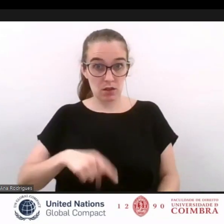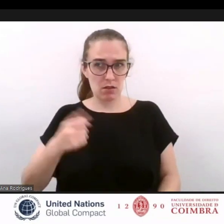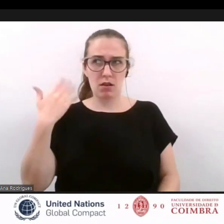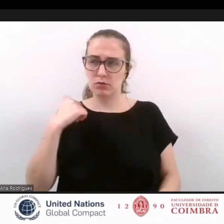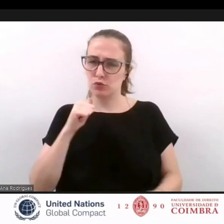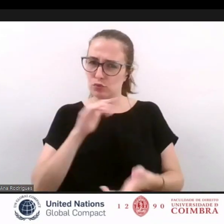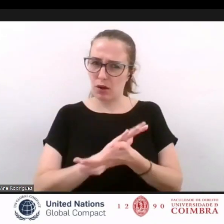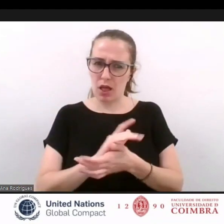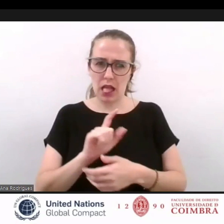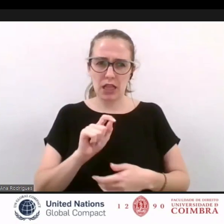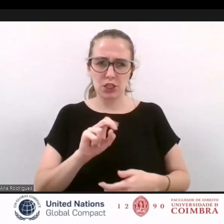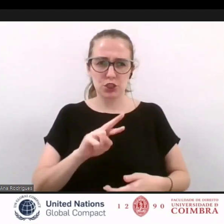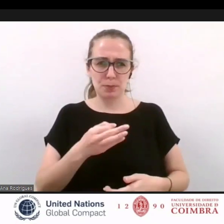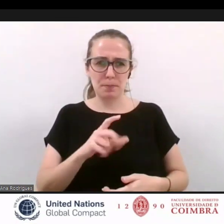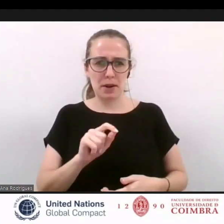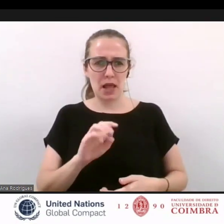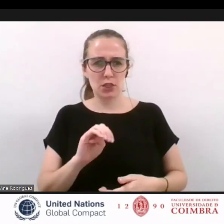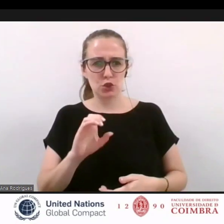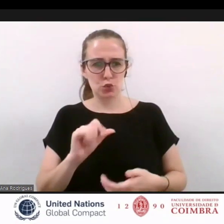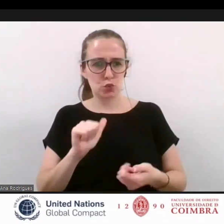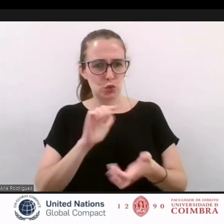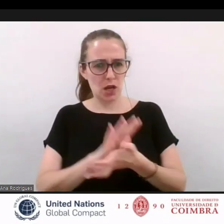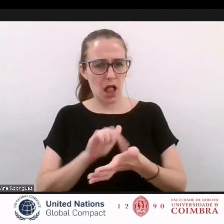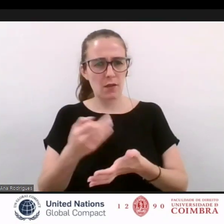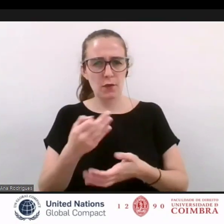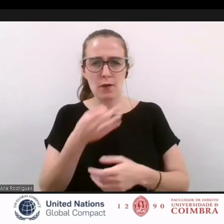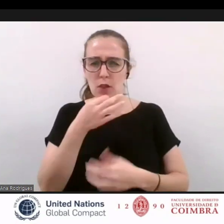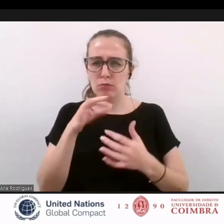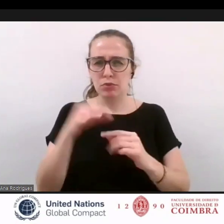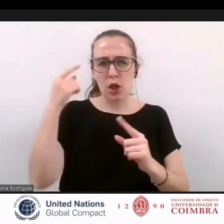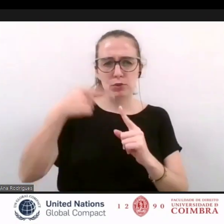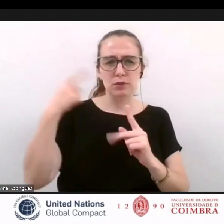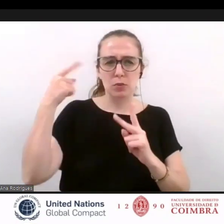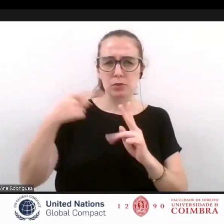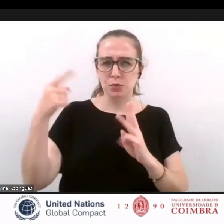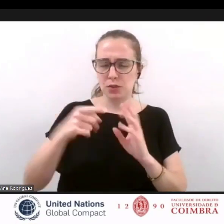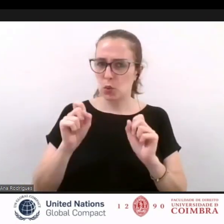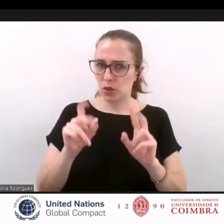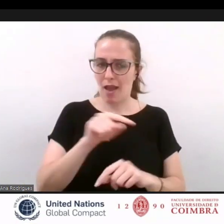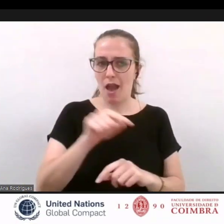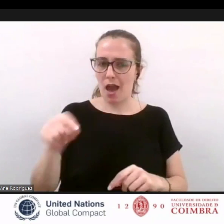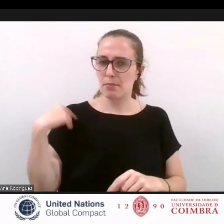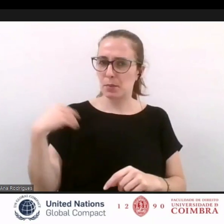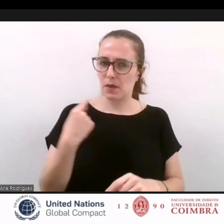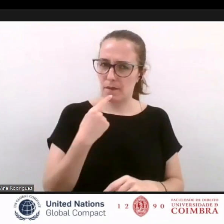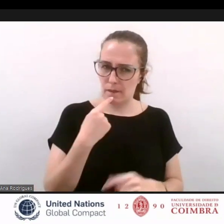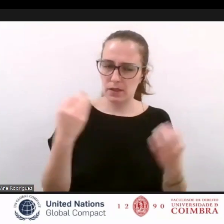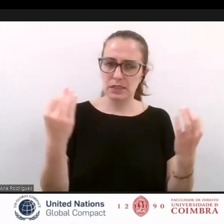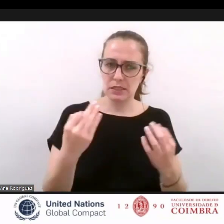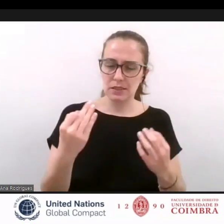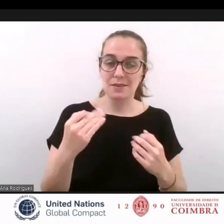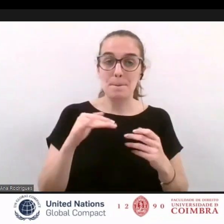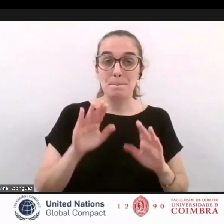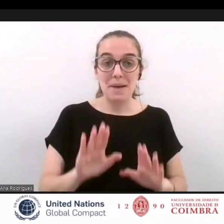Expresso, há uma semana, relativamente às metas que já foram realizadas e ao empenho que há. É efetivo. Agora, se há